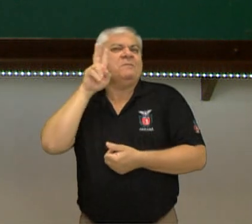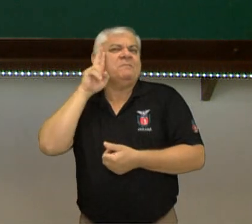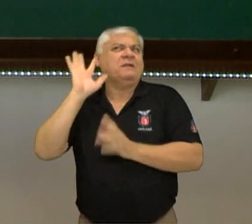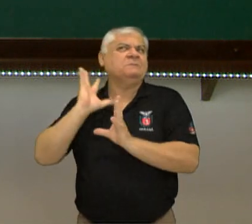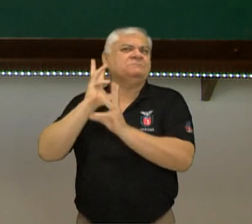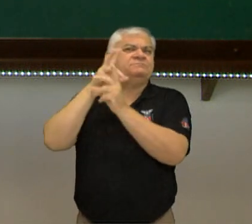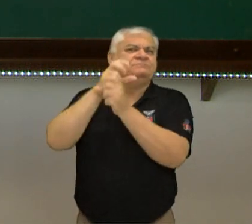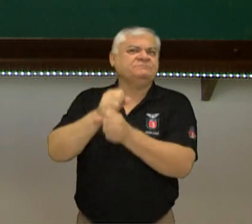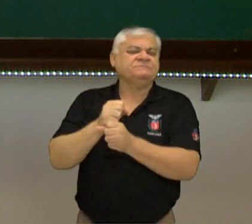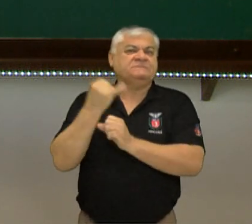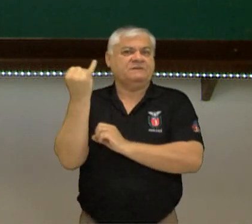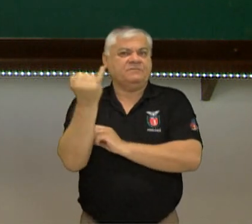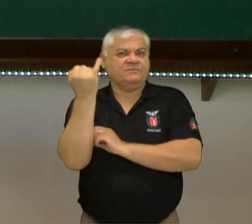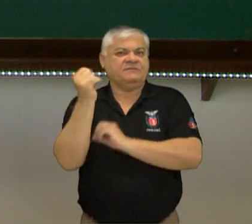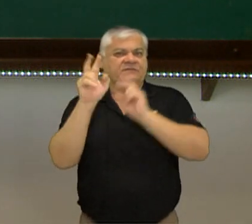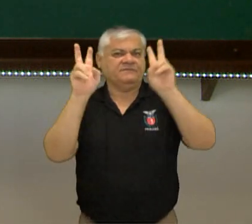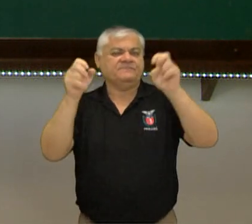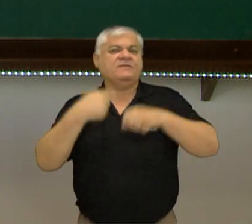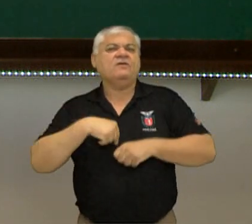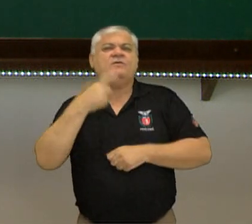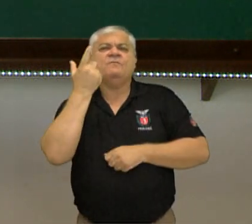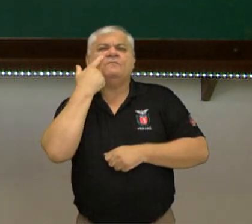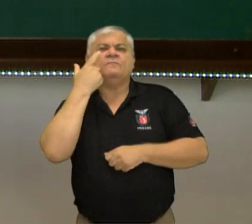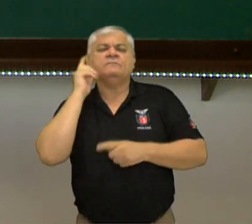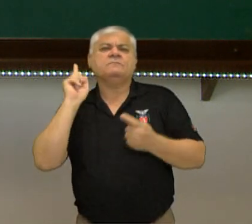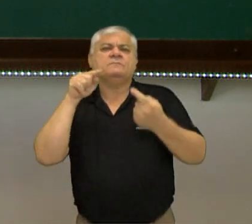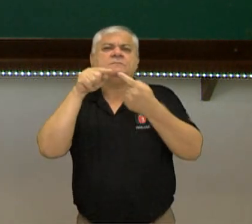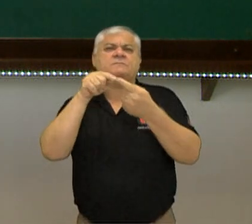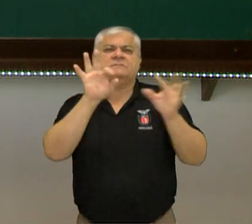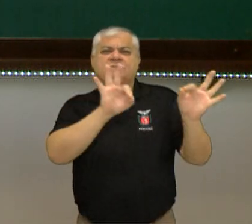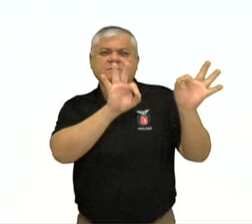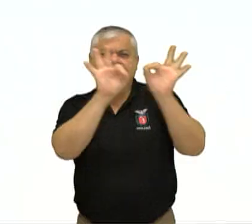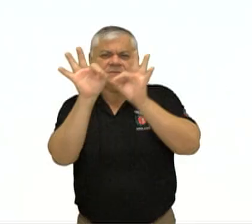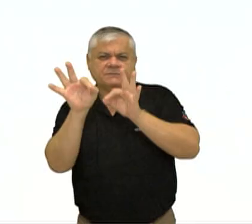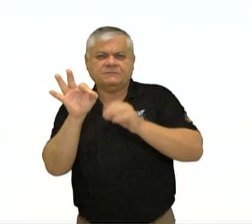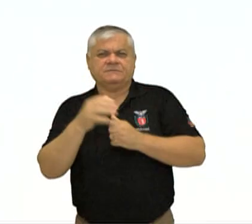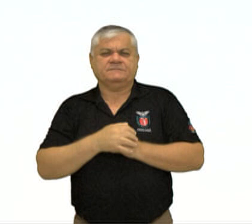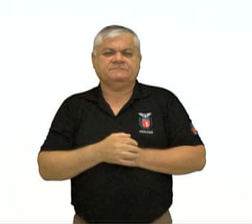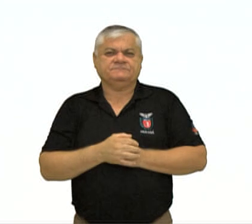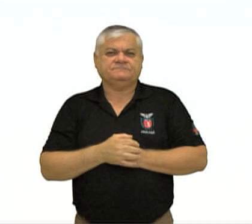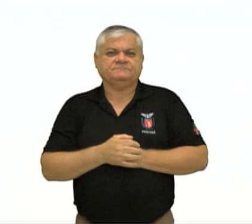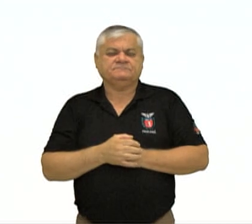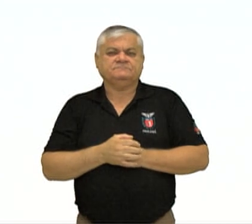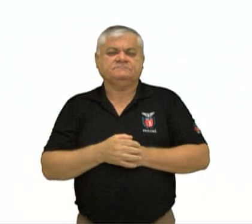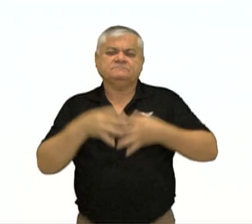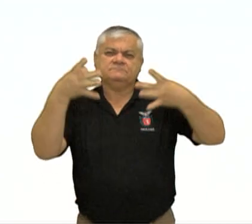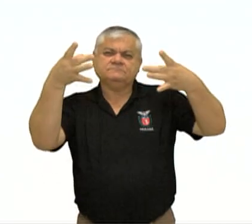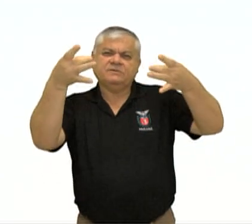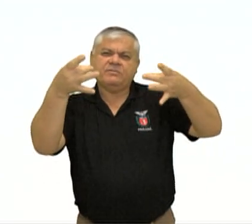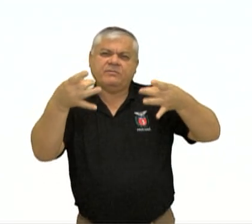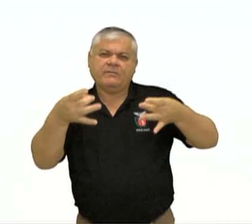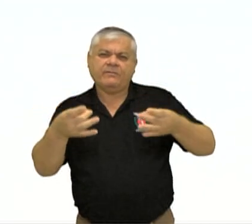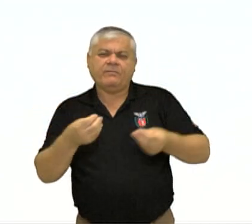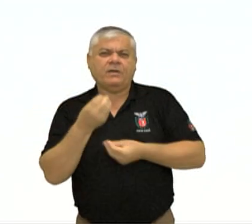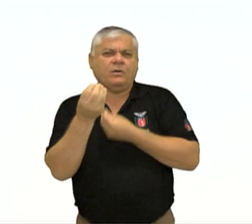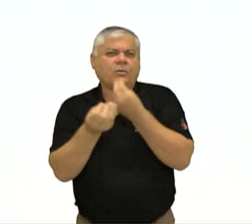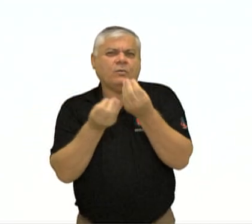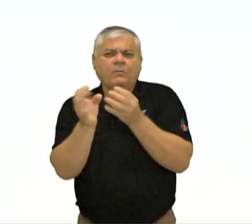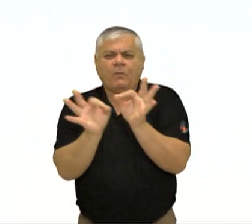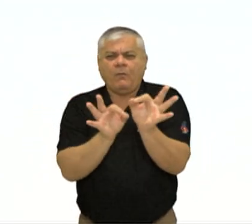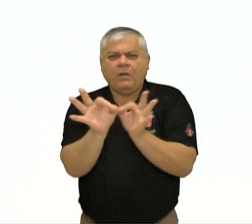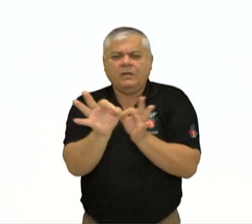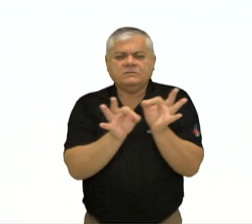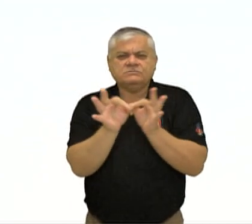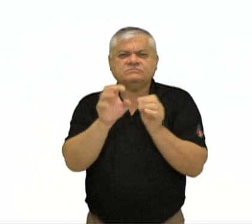tão importante. Vamos dar uma olhadinha nos objetivos da nossa aula, né? Descrever as formas de organização